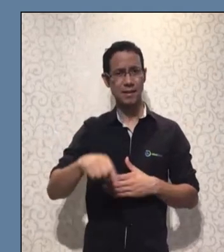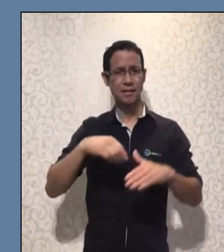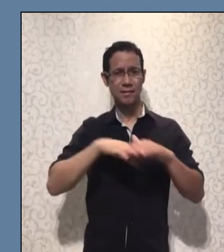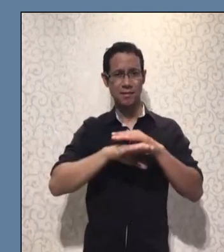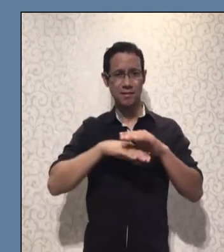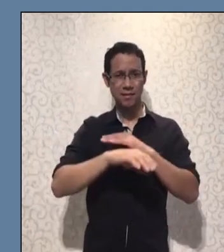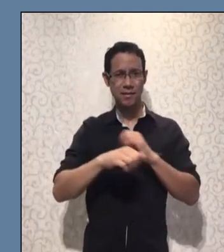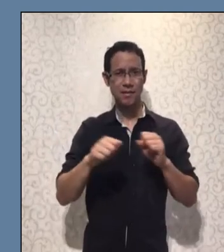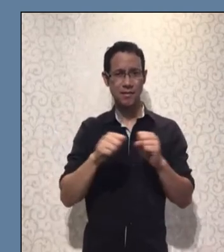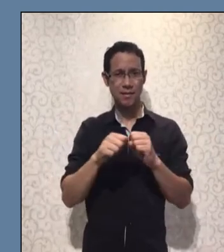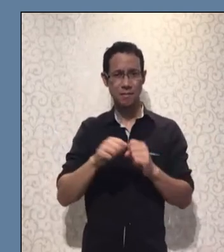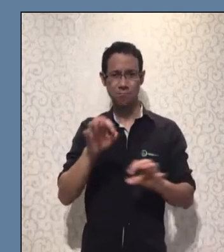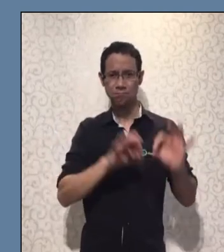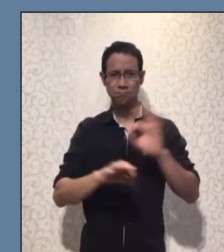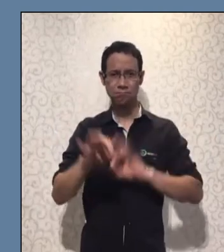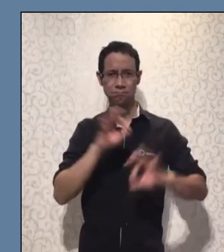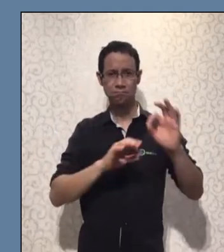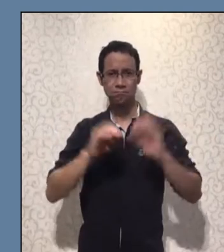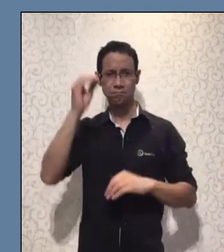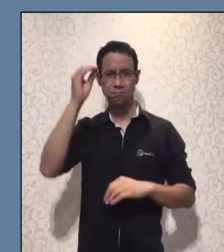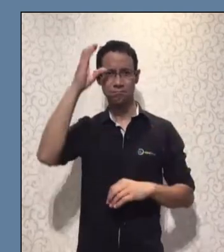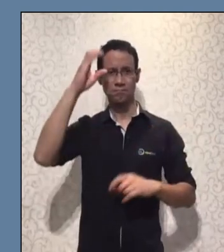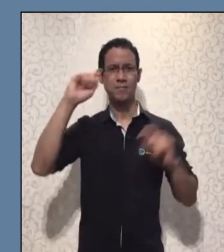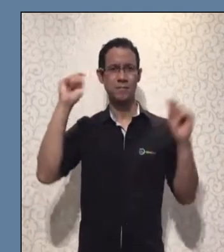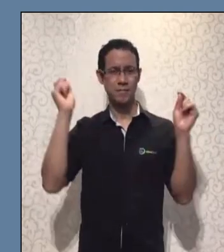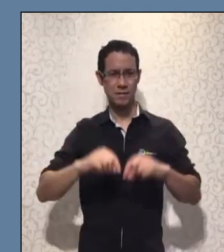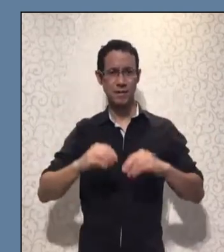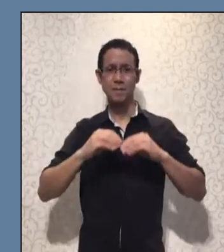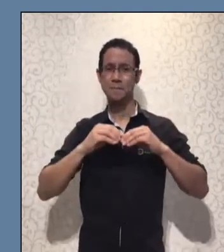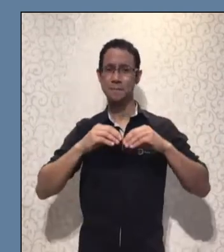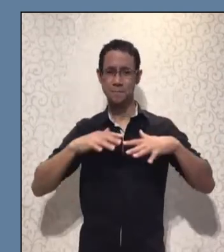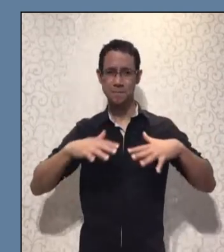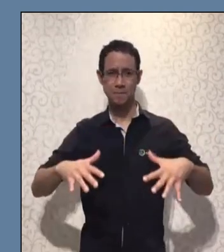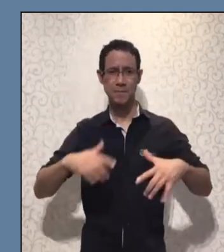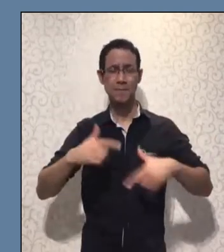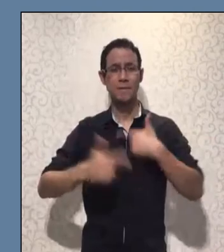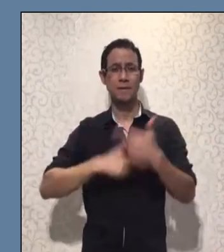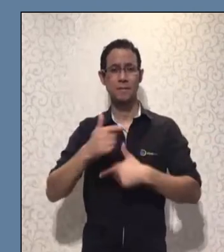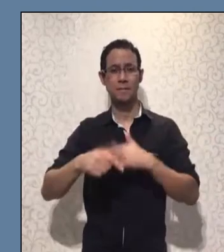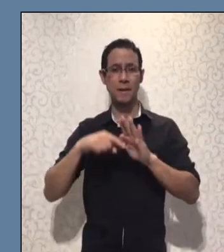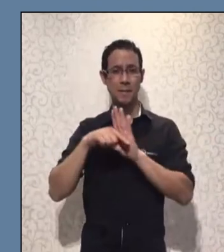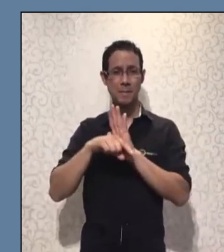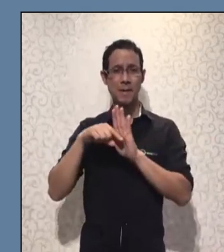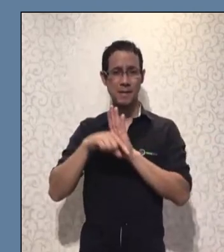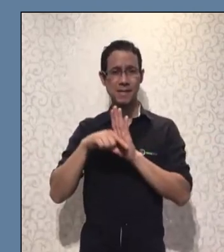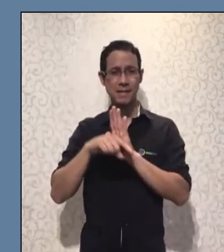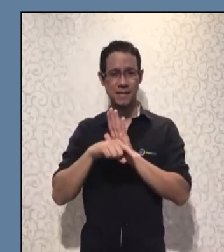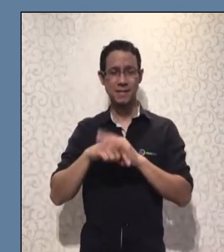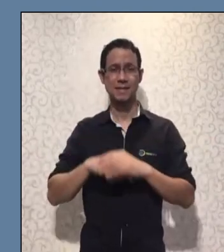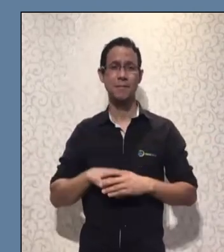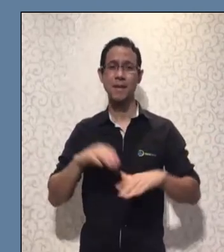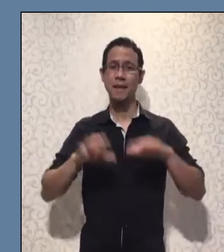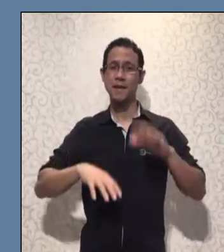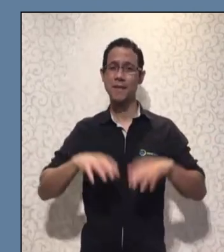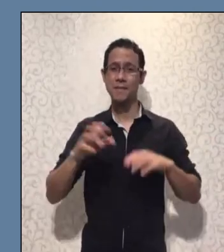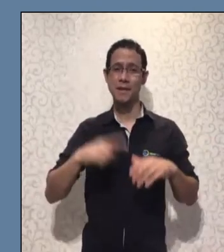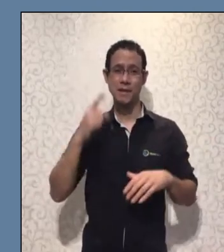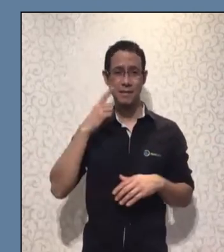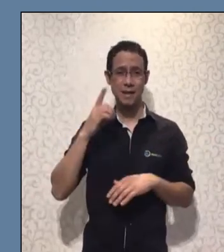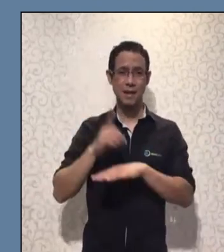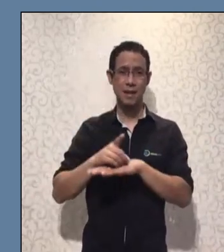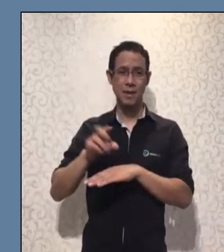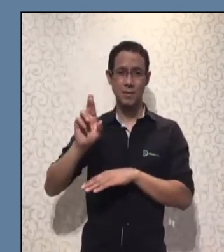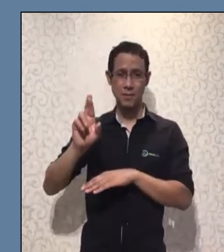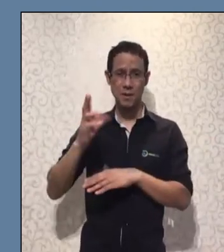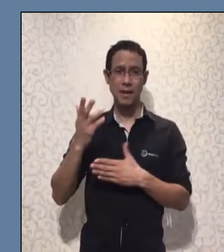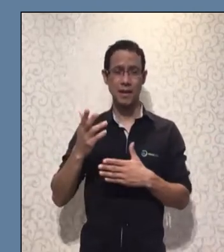de conhecimento e a possibilidade de difundir esses trabalhos de pesquisa, que muitas vezes ficam na forma de doutorados, né,